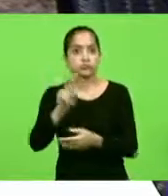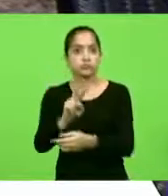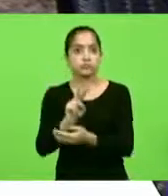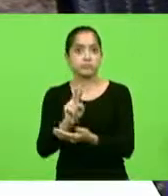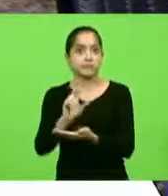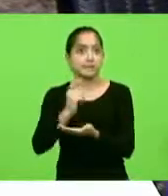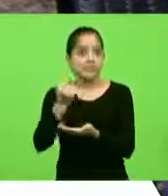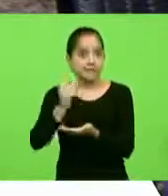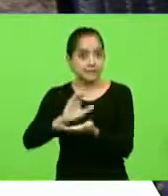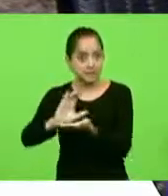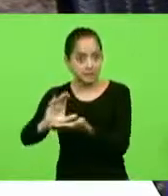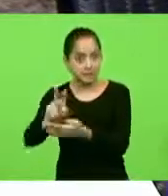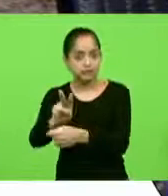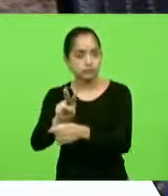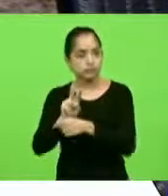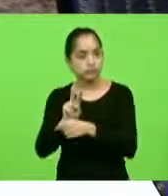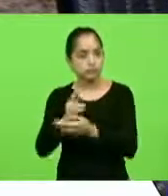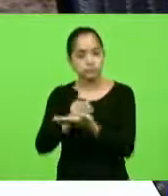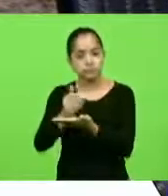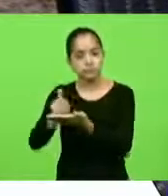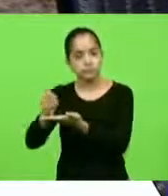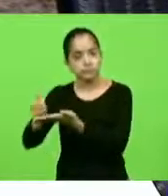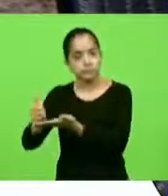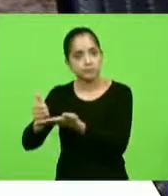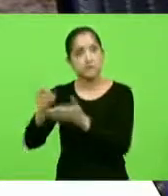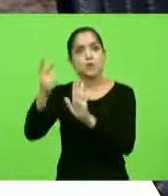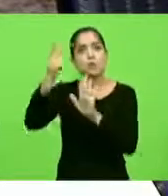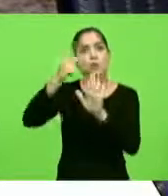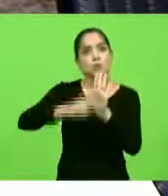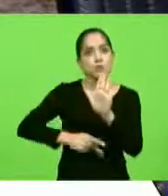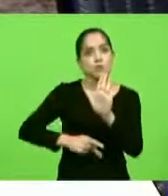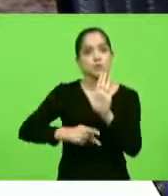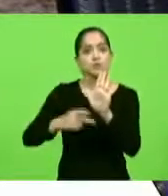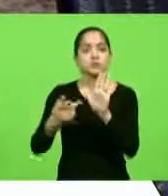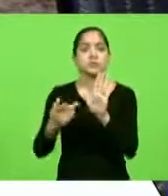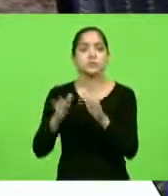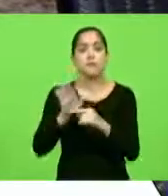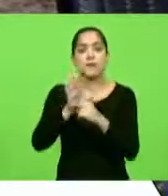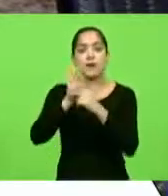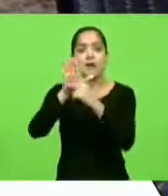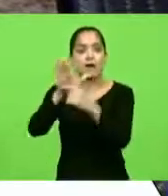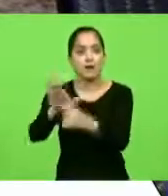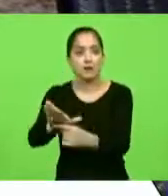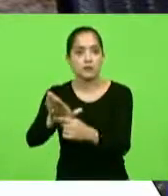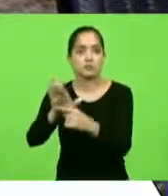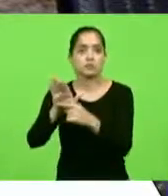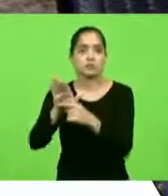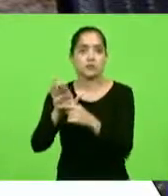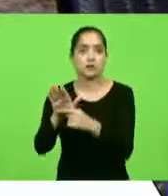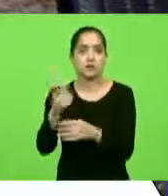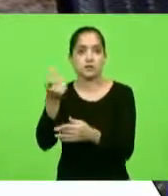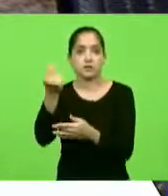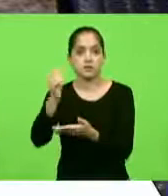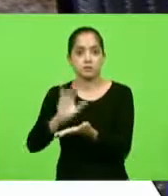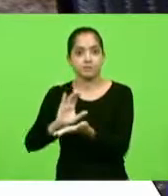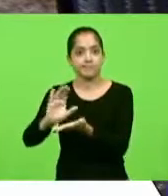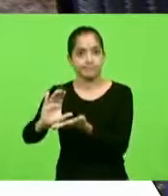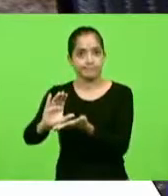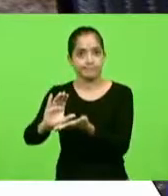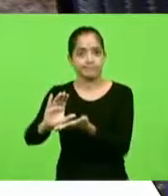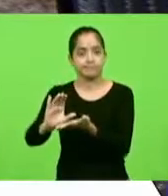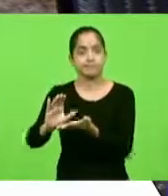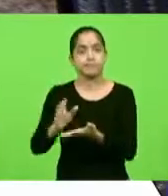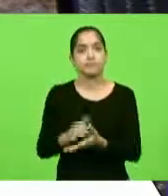ou então algum programa estilo Aldir Blanc, para que eles possam angariar esses recursos e poderem